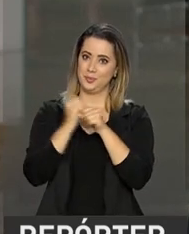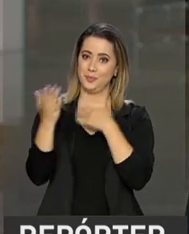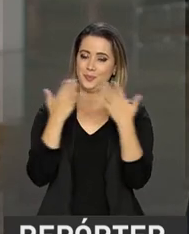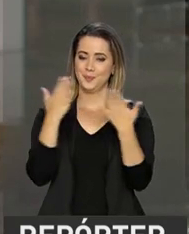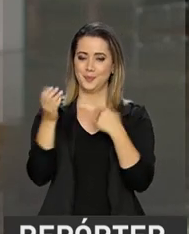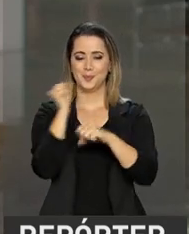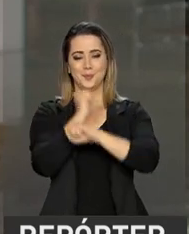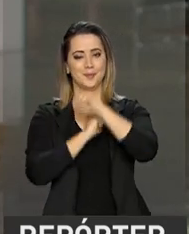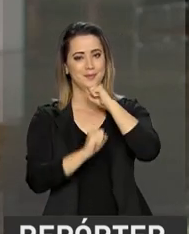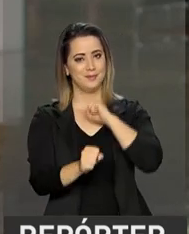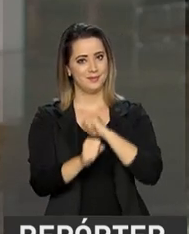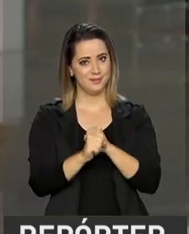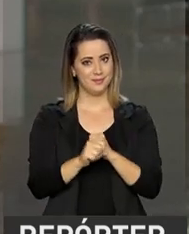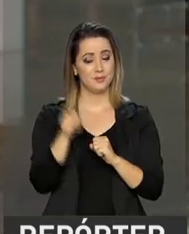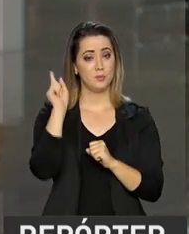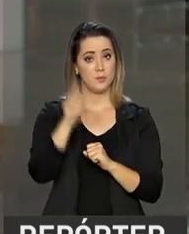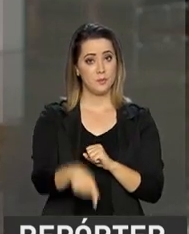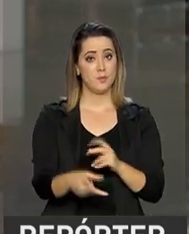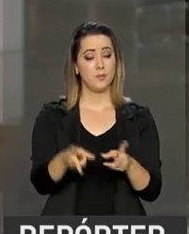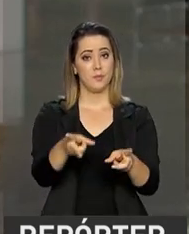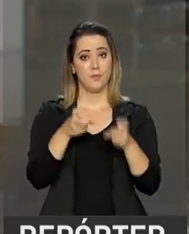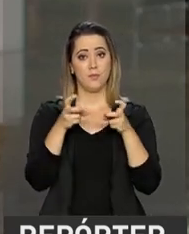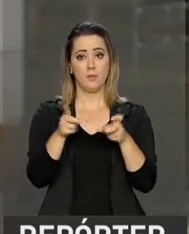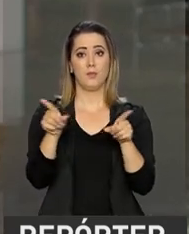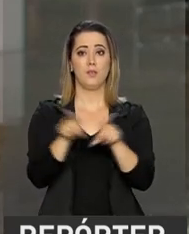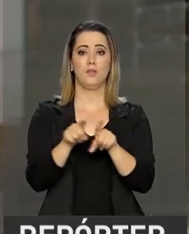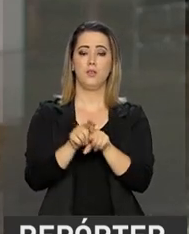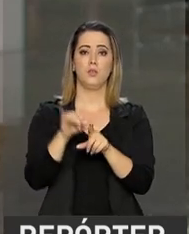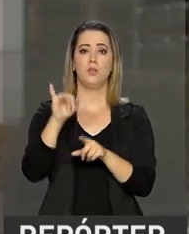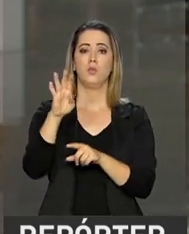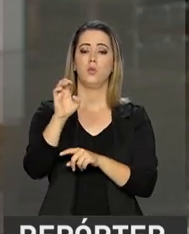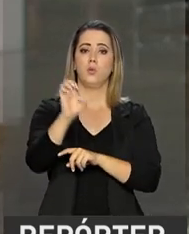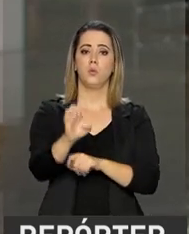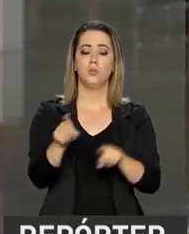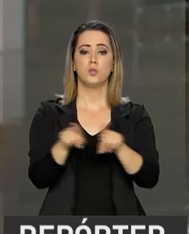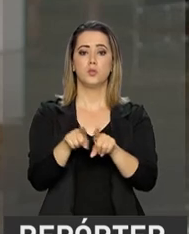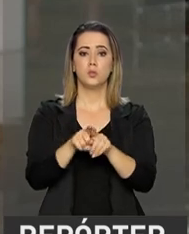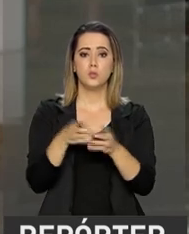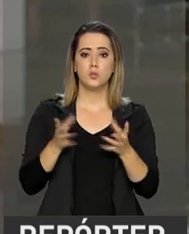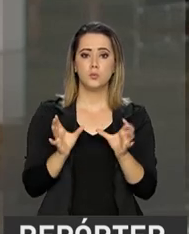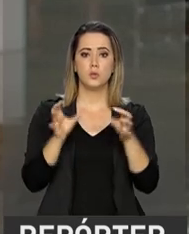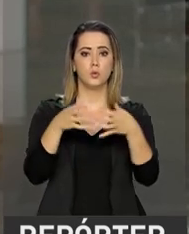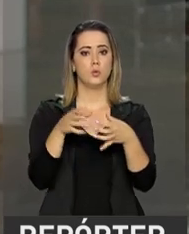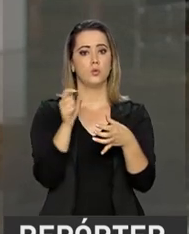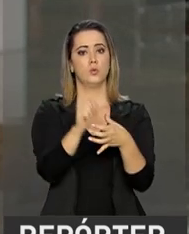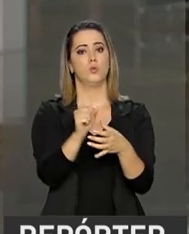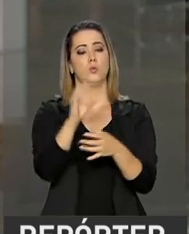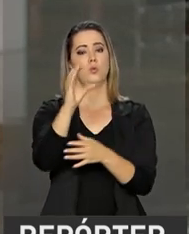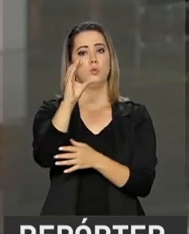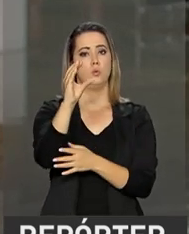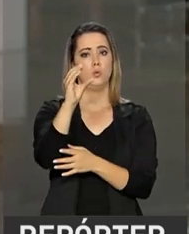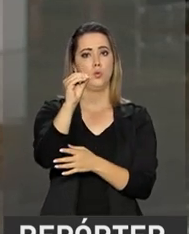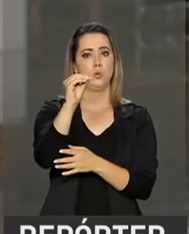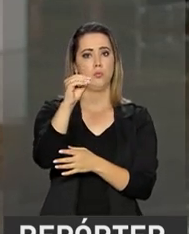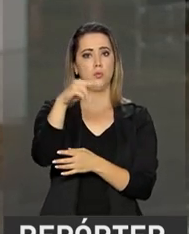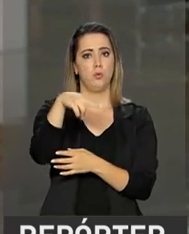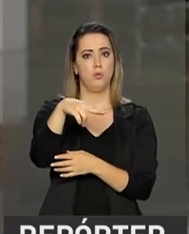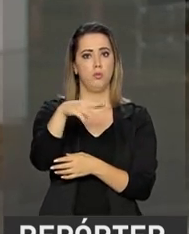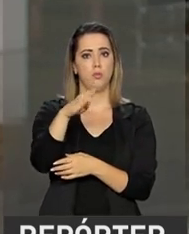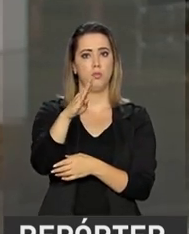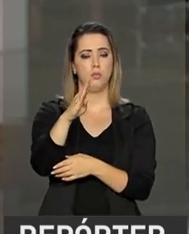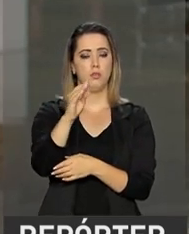à safra do ano passado essa previsão é tanto do ibge é quanto da companhia nacional de abastecimento a conab e